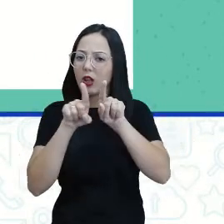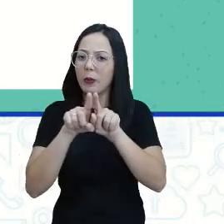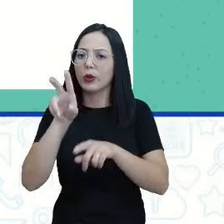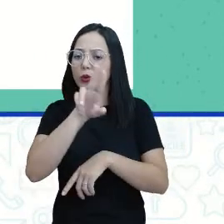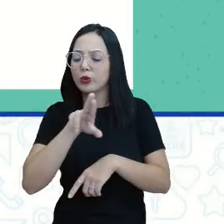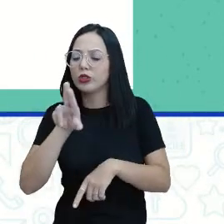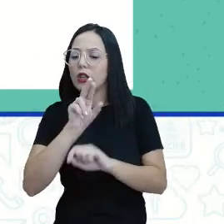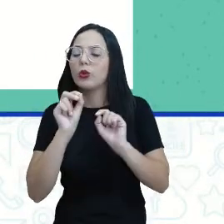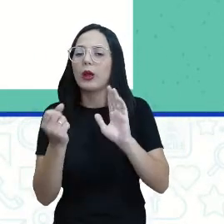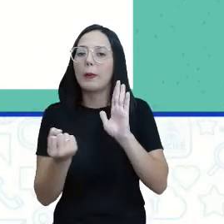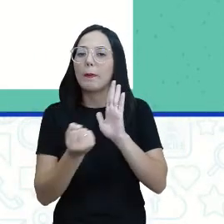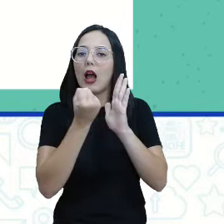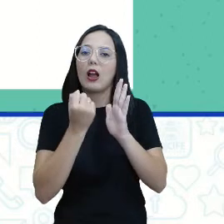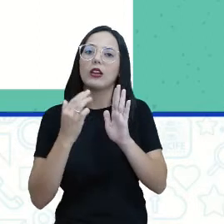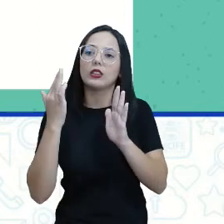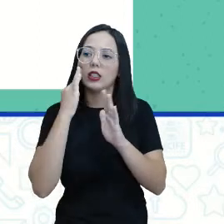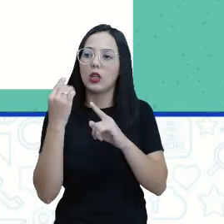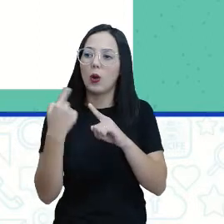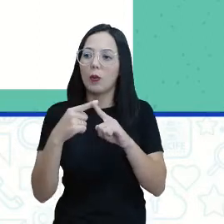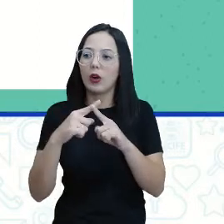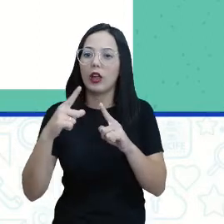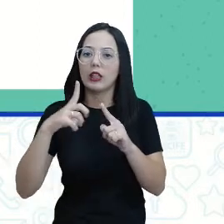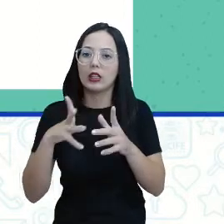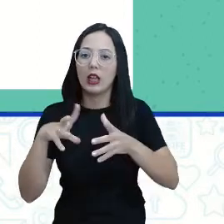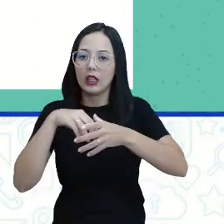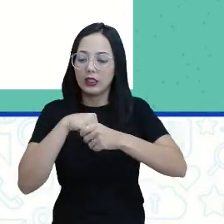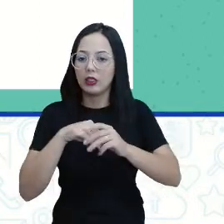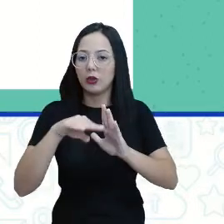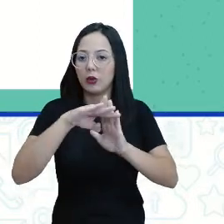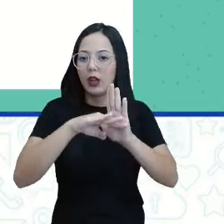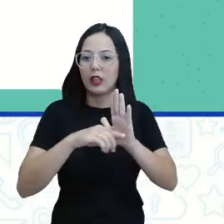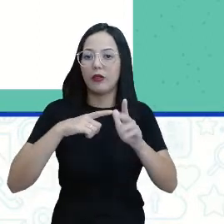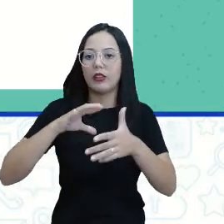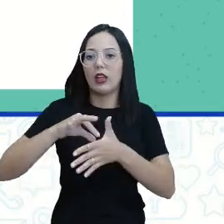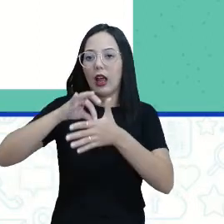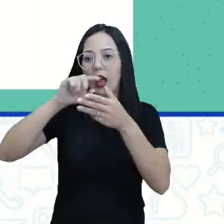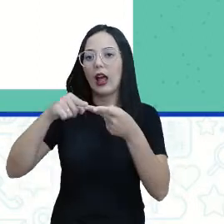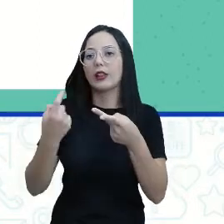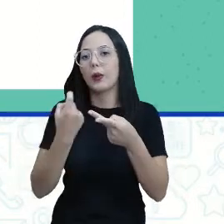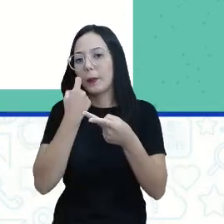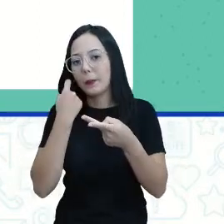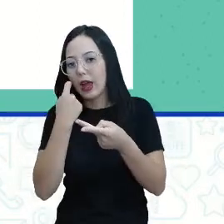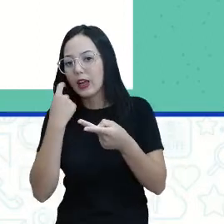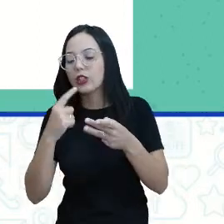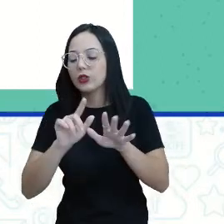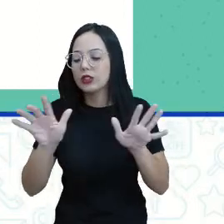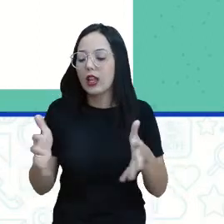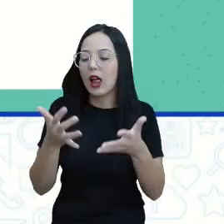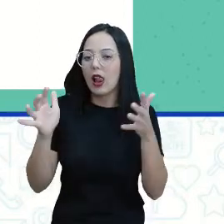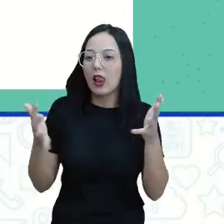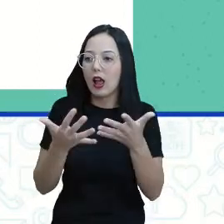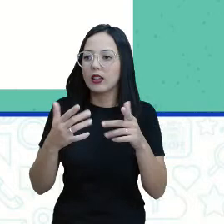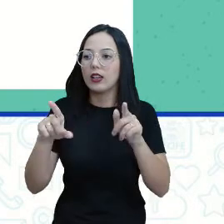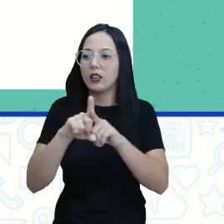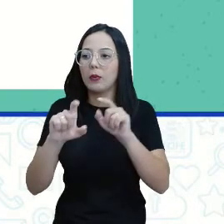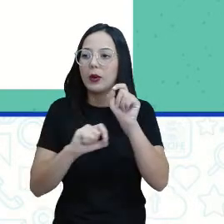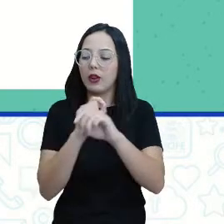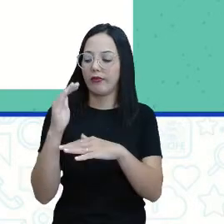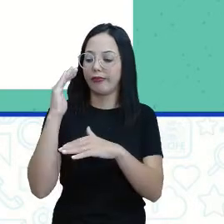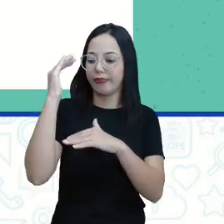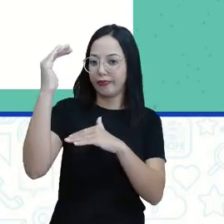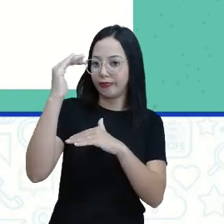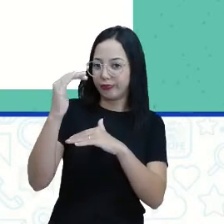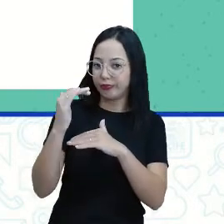para marcar, né? Havia no cardápio, dois pontos, carnes, peixes, mariscos e saladas. Aqui é uma